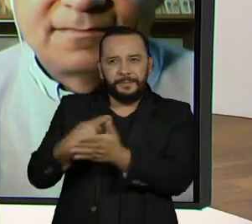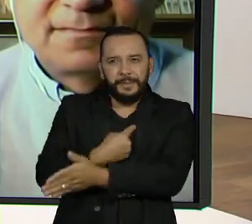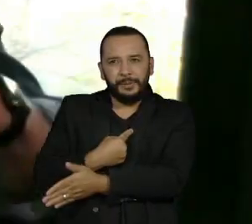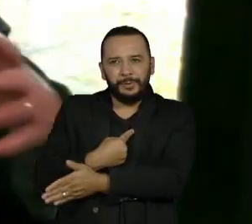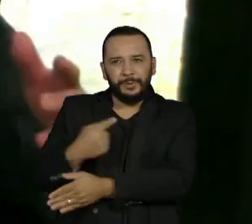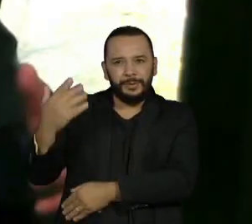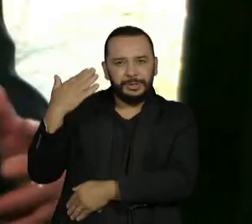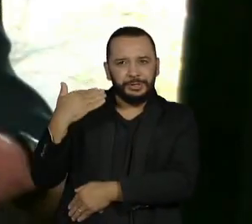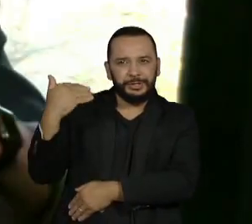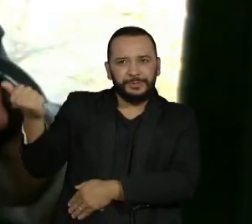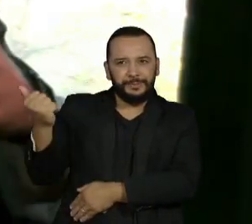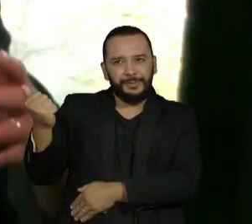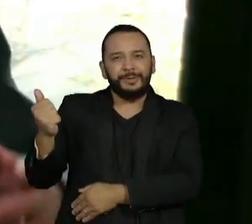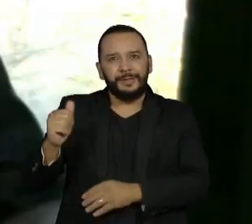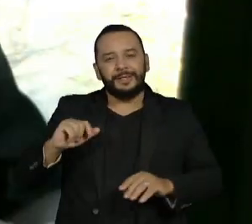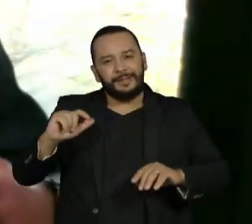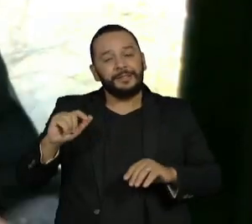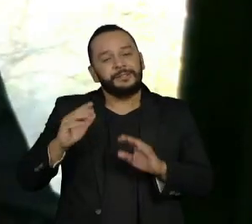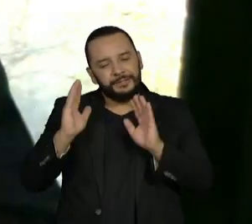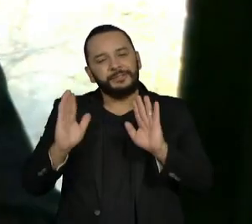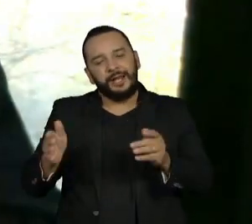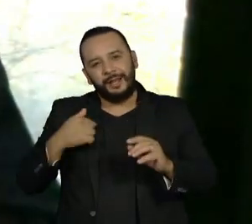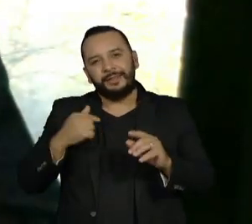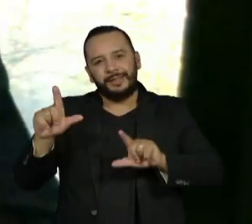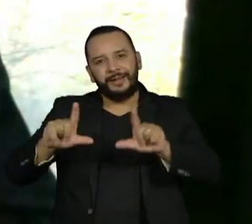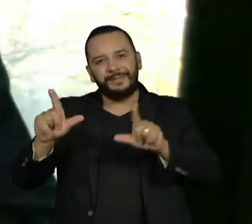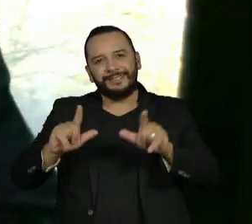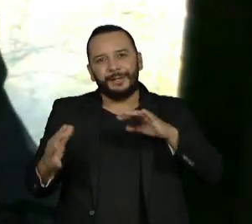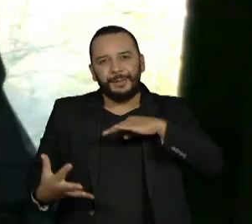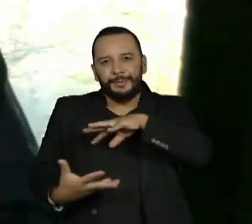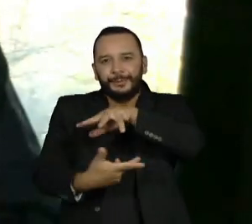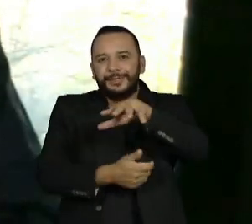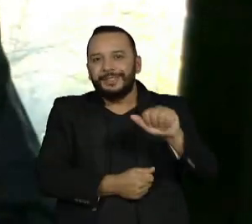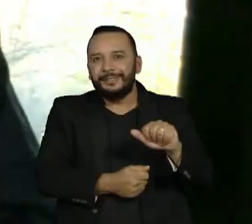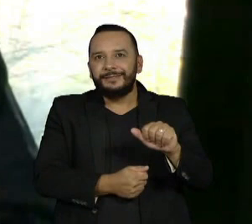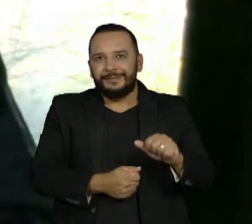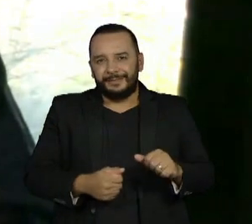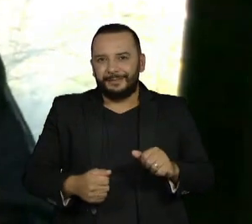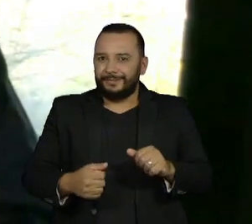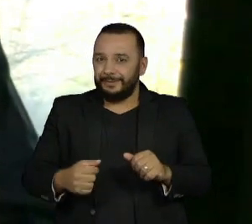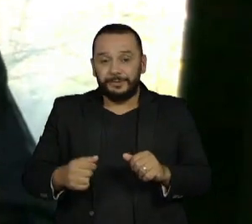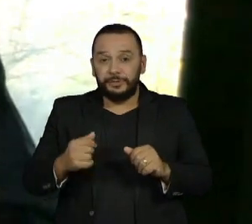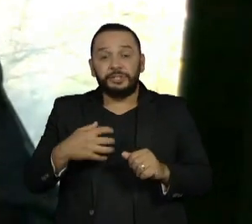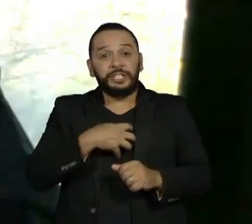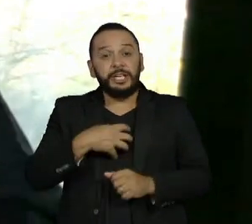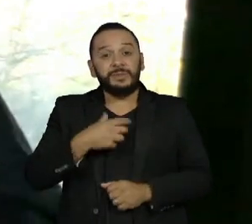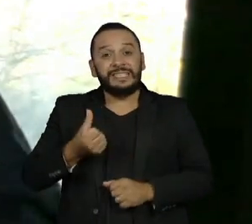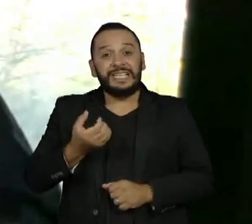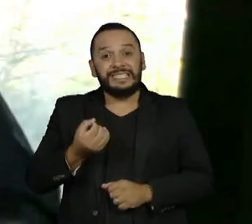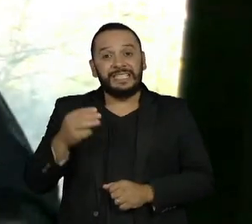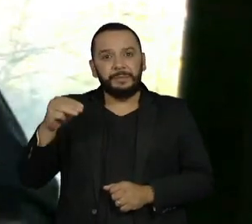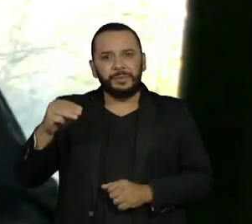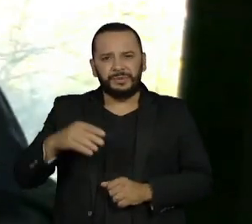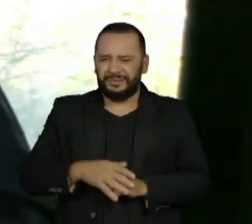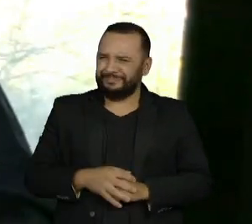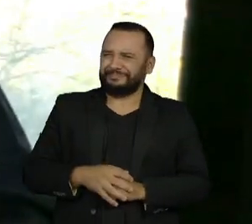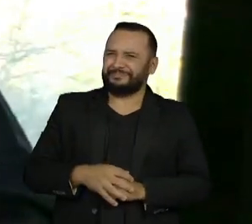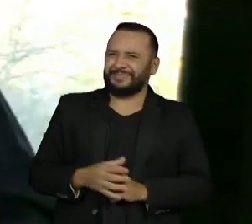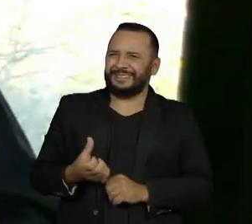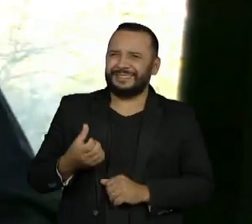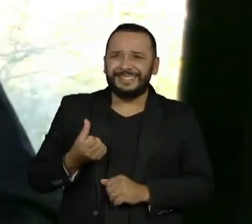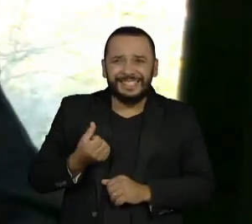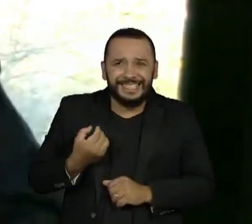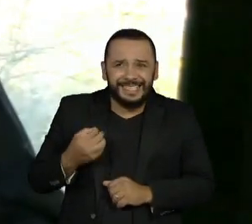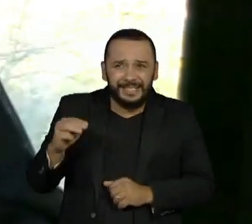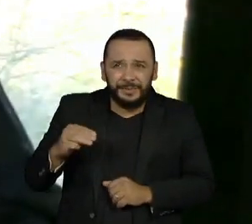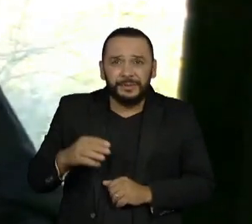me chamou para fazer um programa internacional, e no estilo de 60 minutos, eu falei, Letícia, você